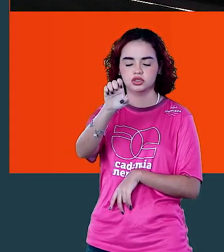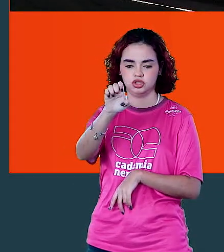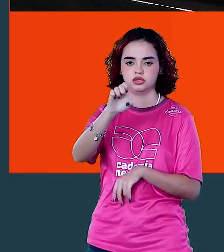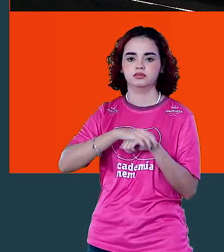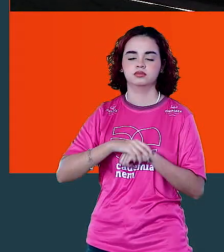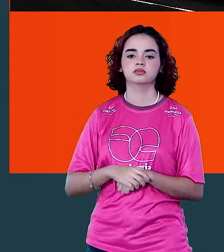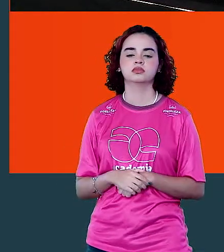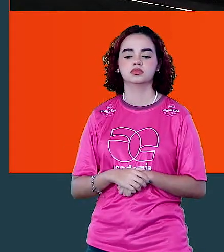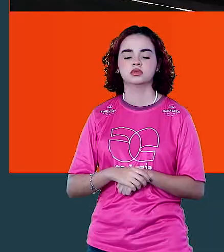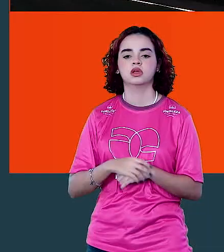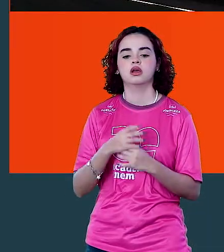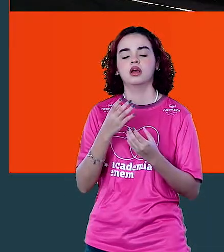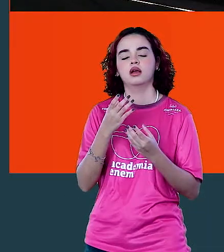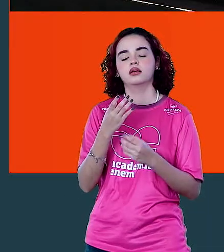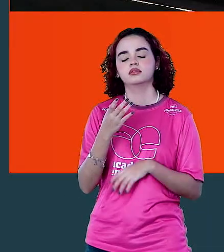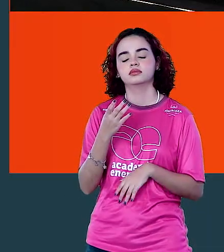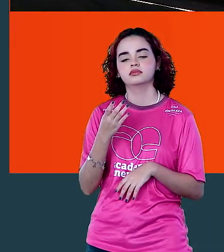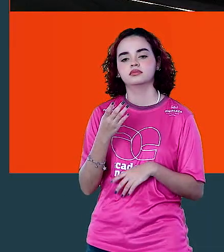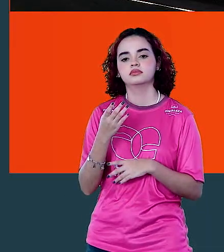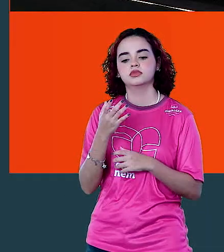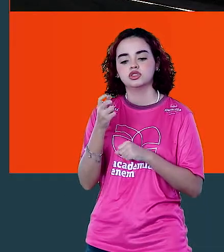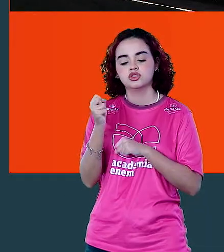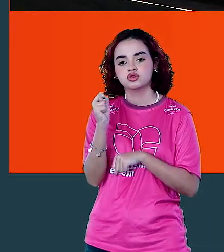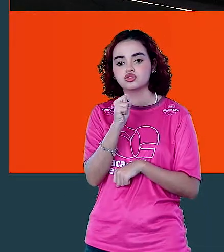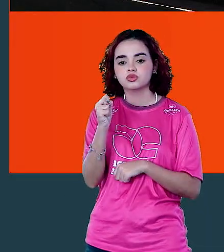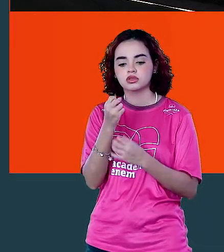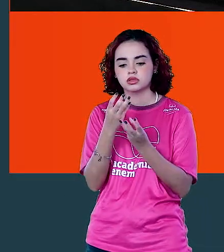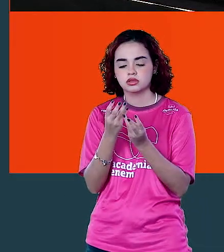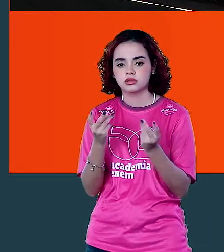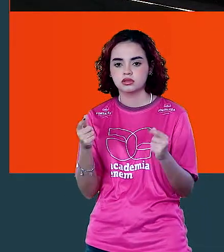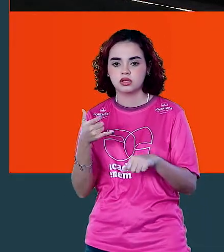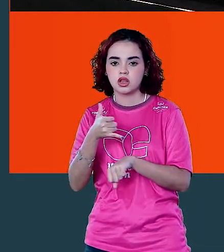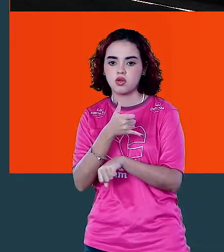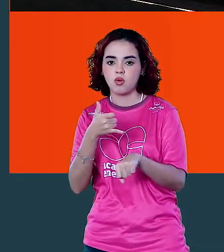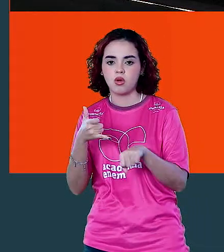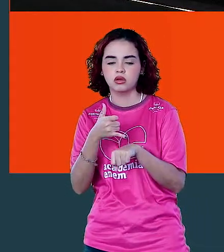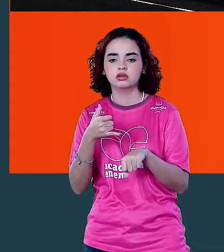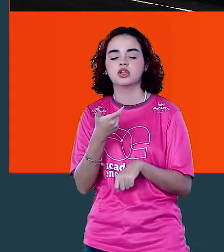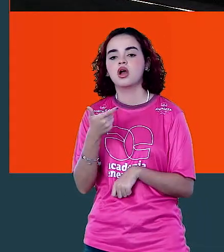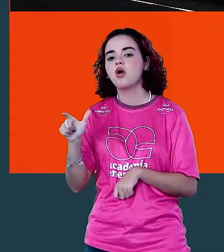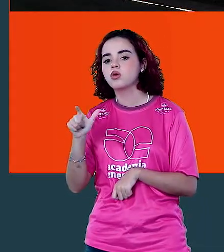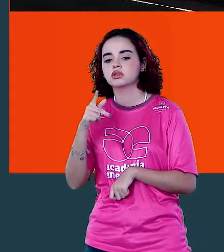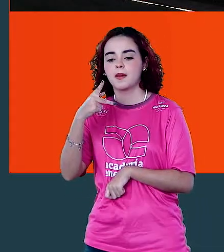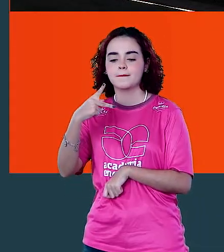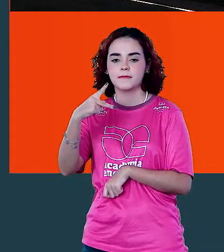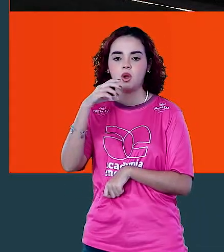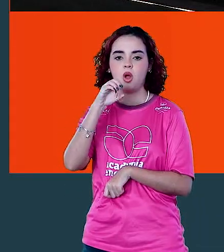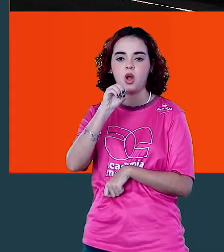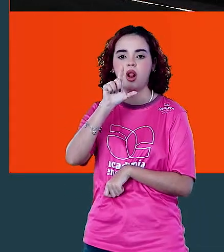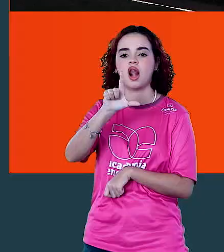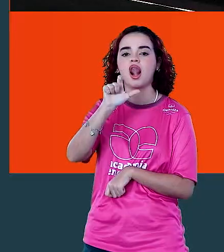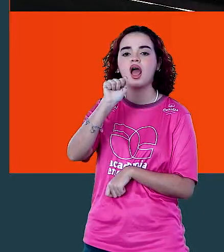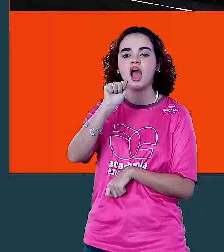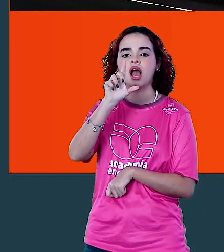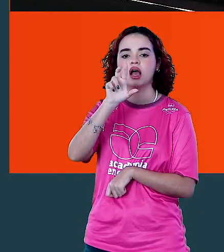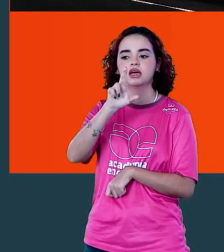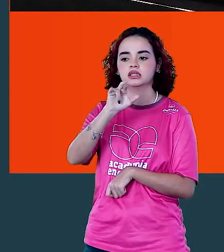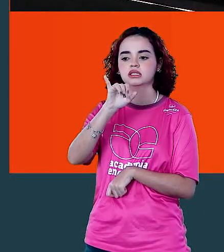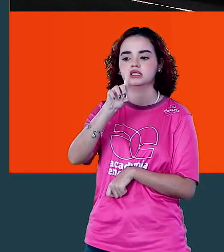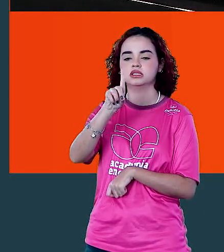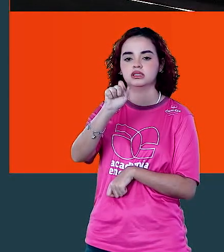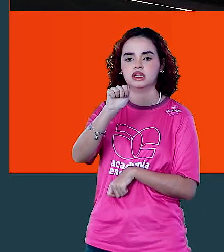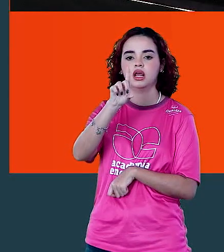Toda substância que se dissolve no óleo tem outra polaridade. Então, pessoal, quando a gente vai